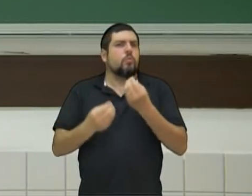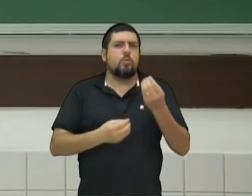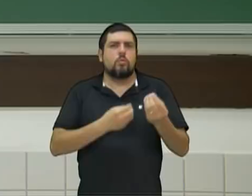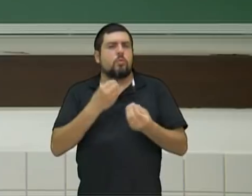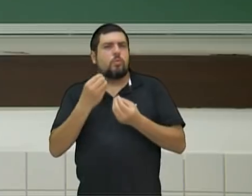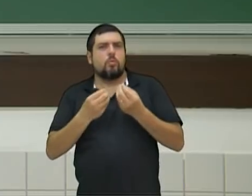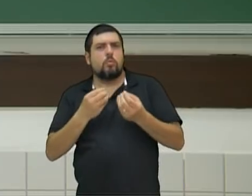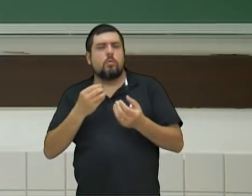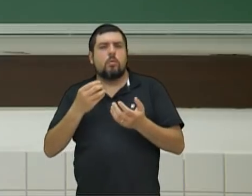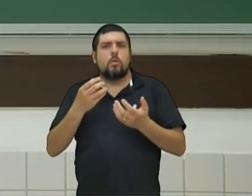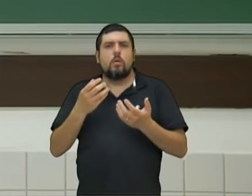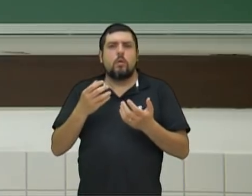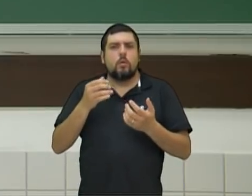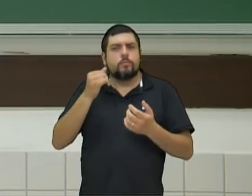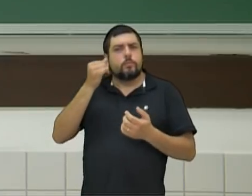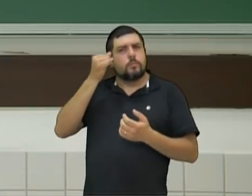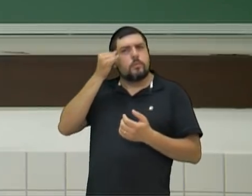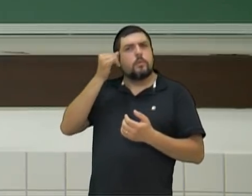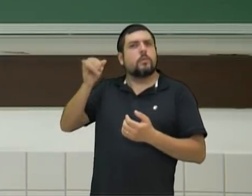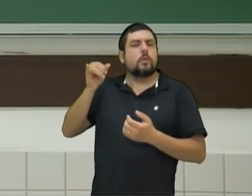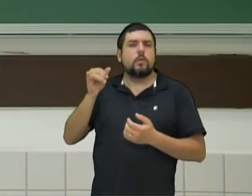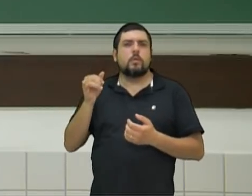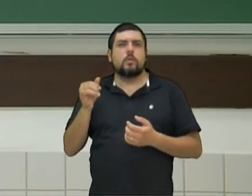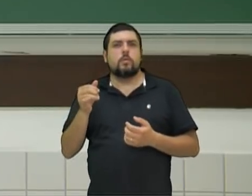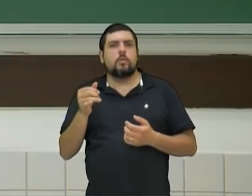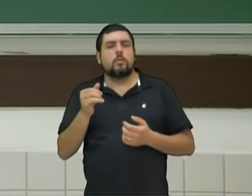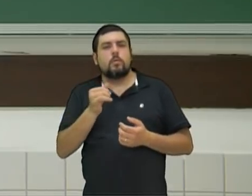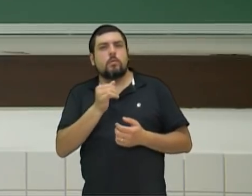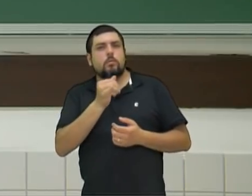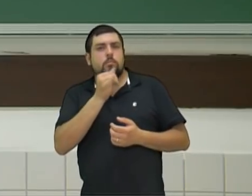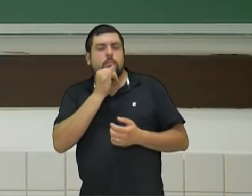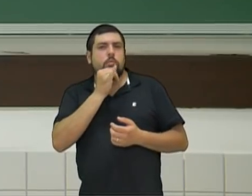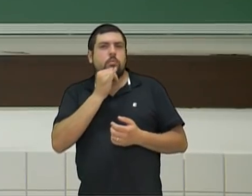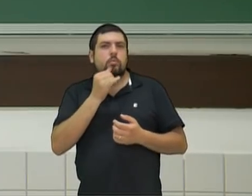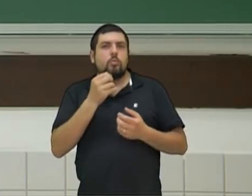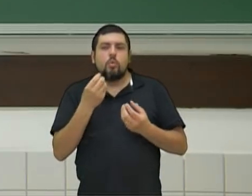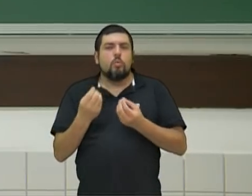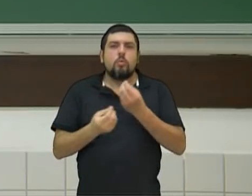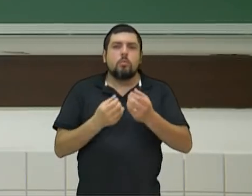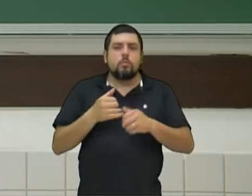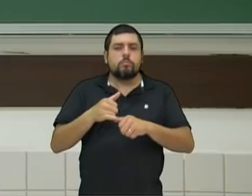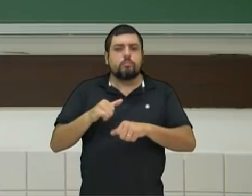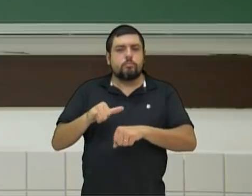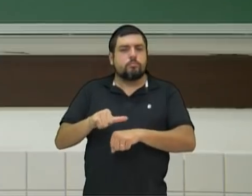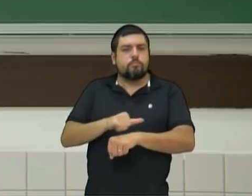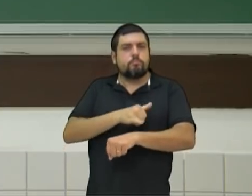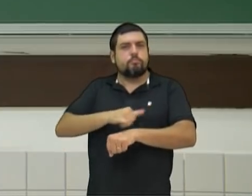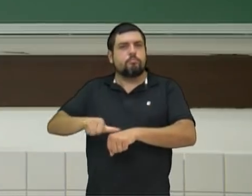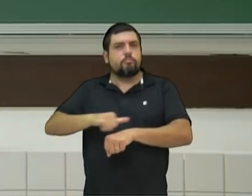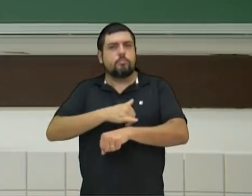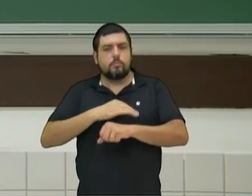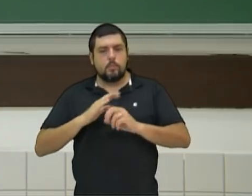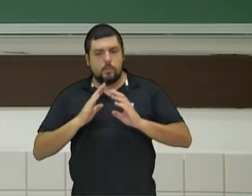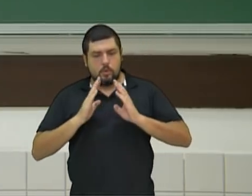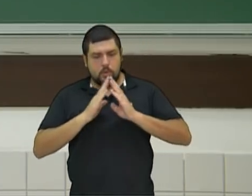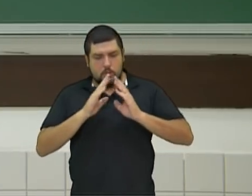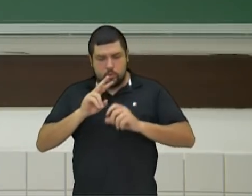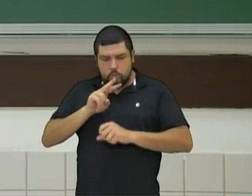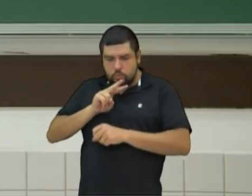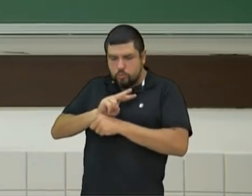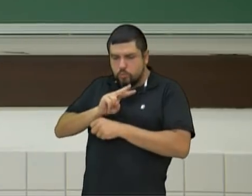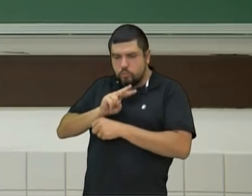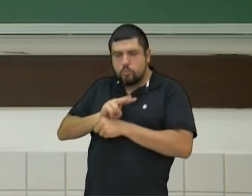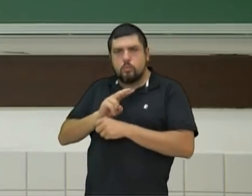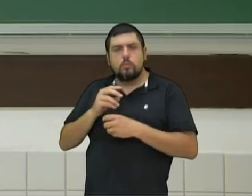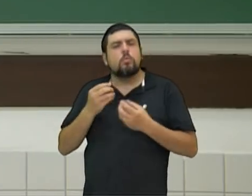realizado essa, por exemplo, né, qual que é a prevenção que você tem que ter aí na sua casa, se cada um fizer o papel de